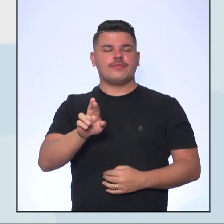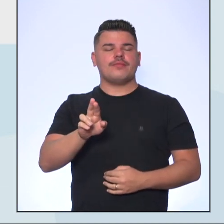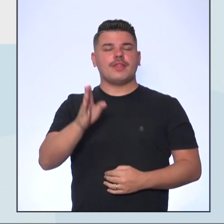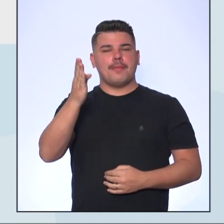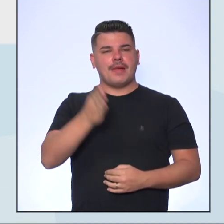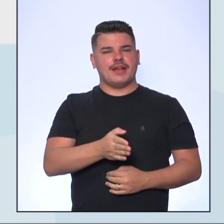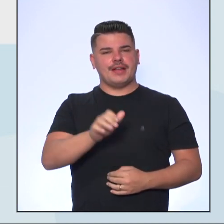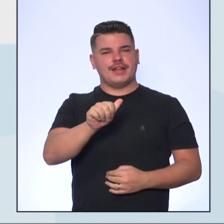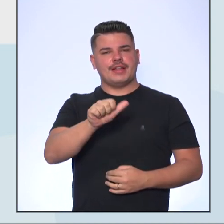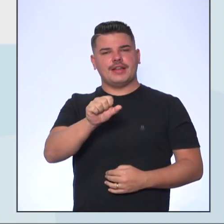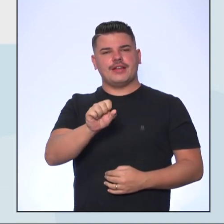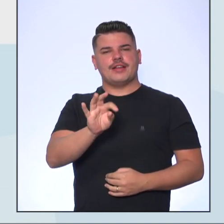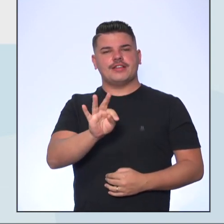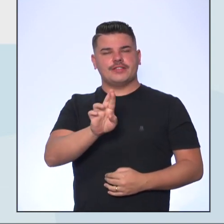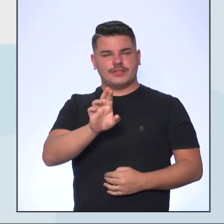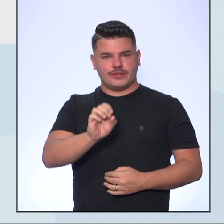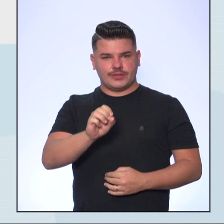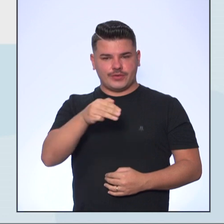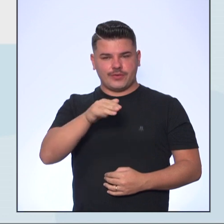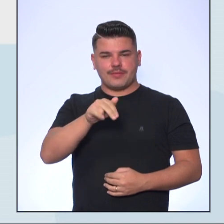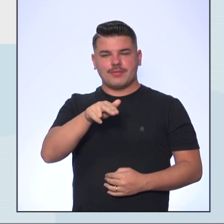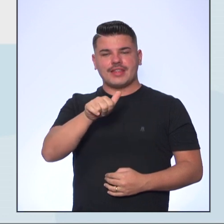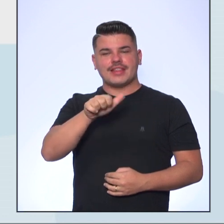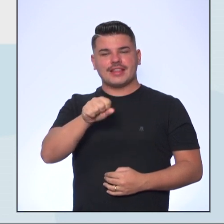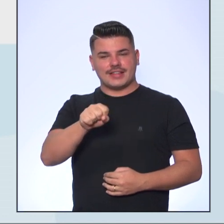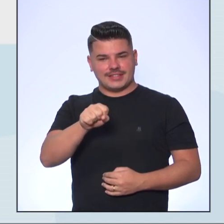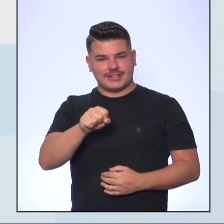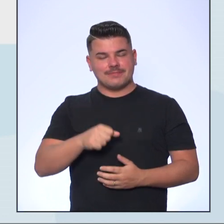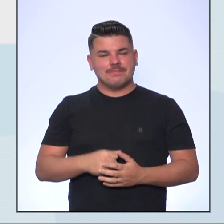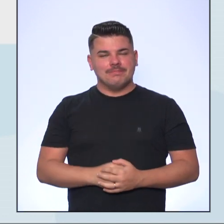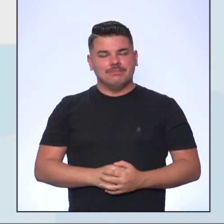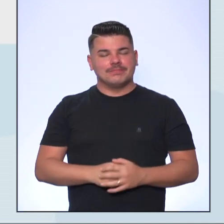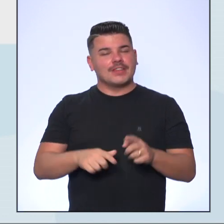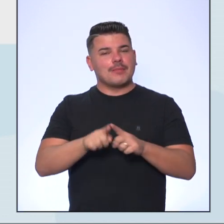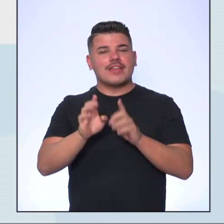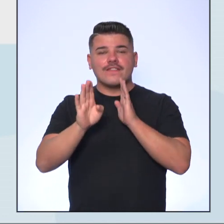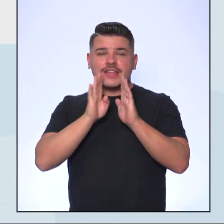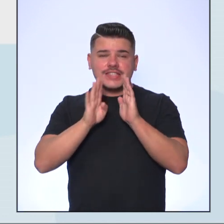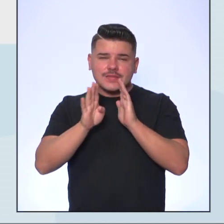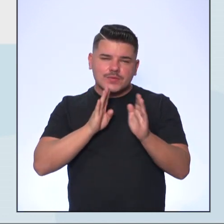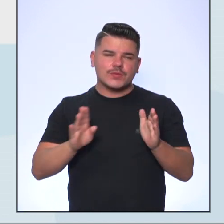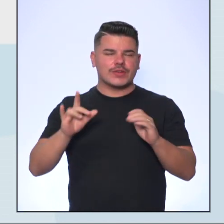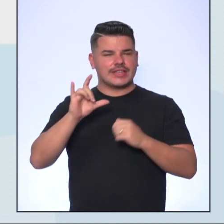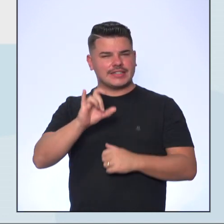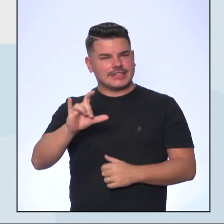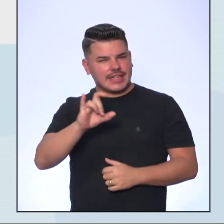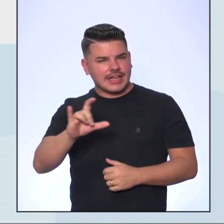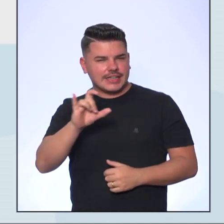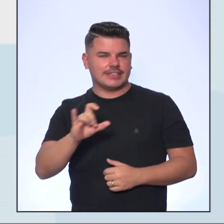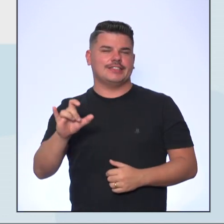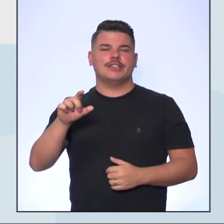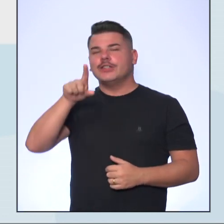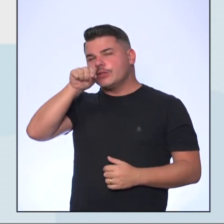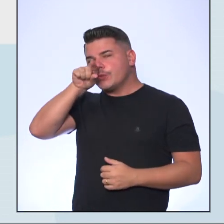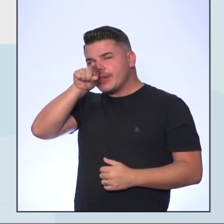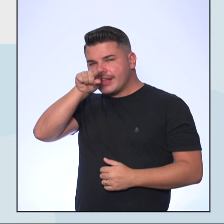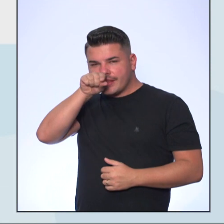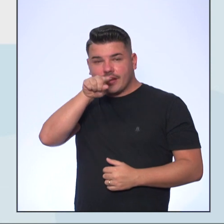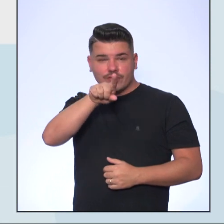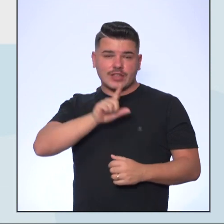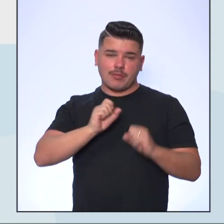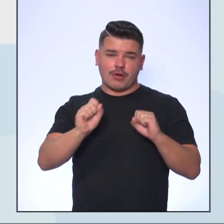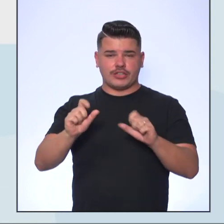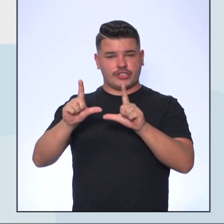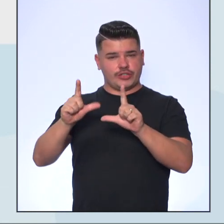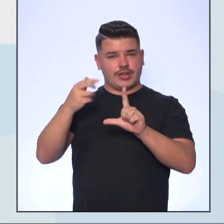/astrominas, tá bom? Também tem aqui acesso pelo Facebook, Instagram, Twitter, tem um QR Code aí na tela que vocês também